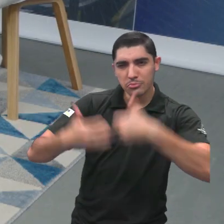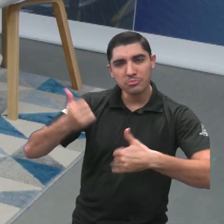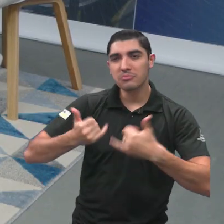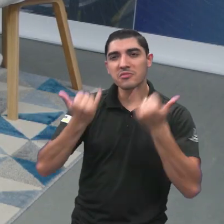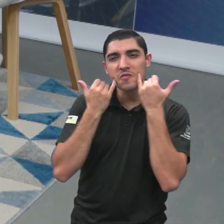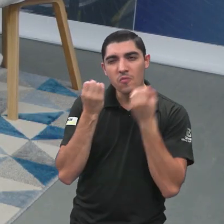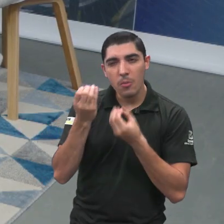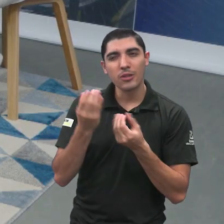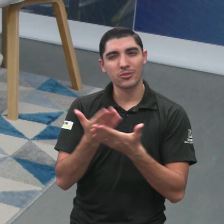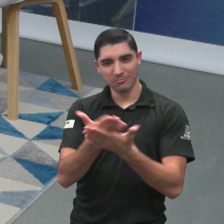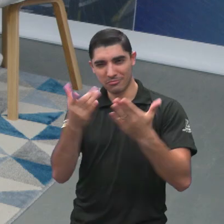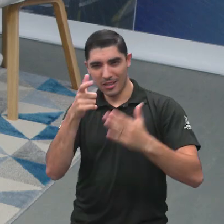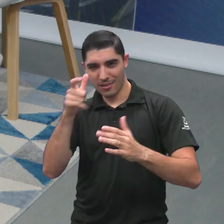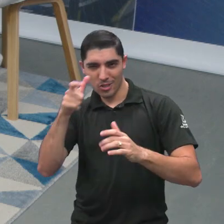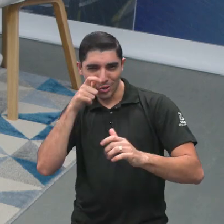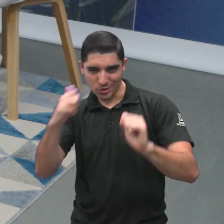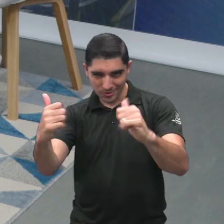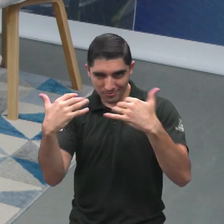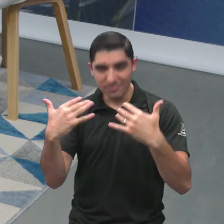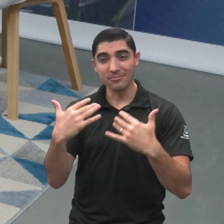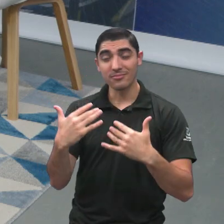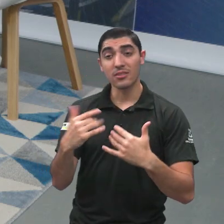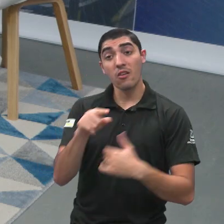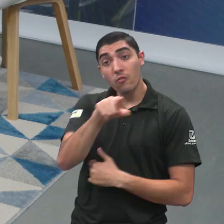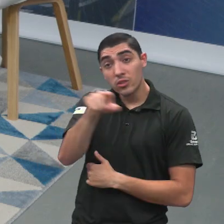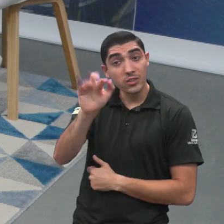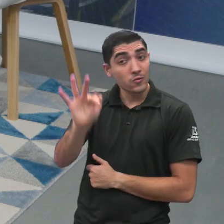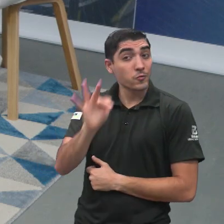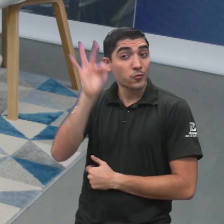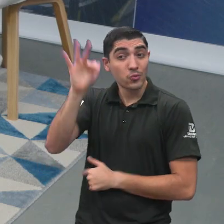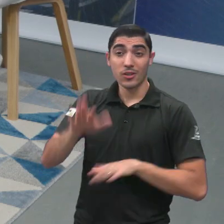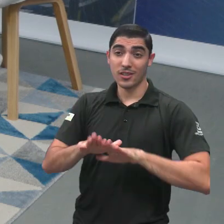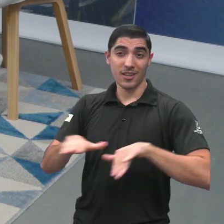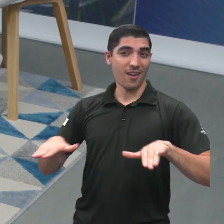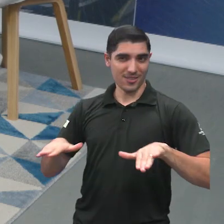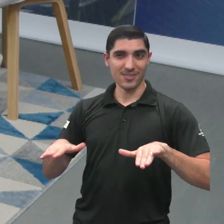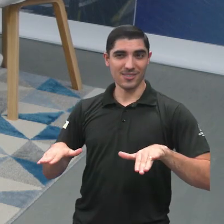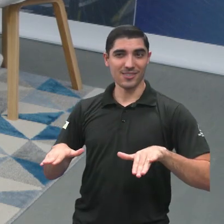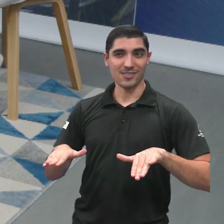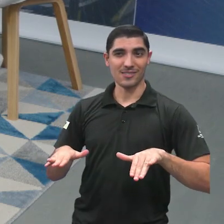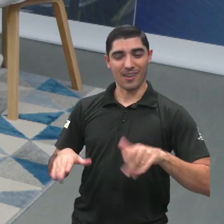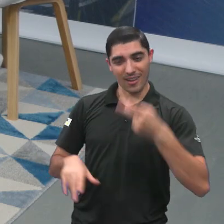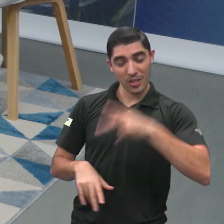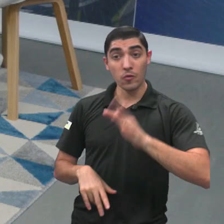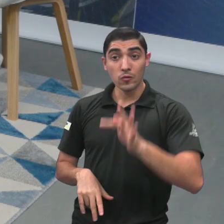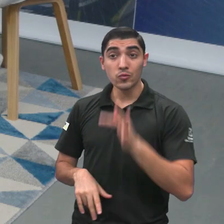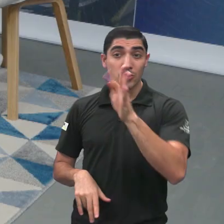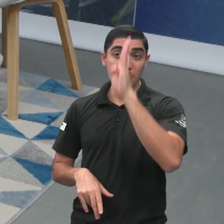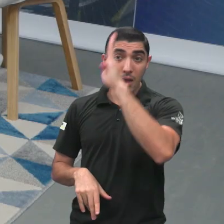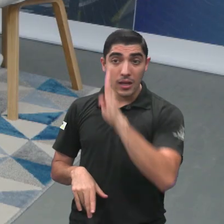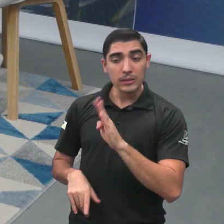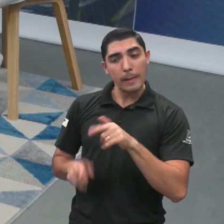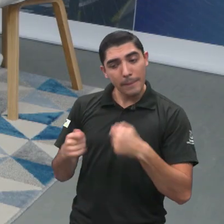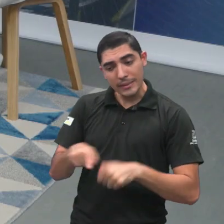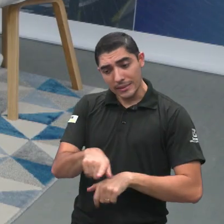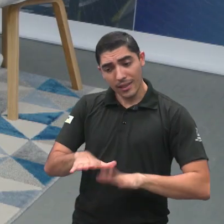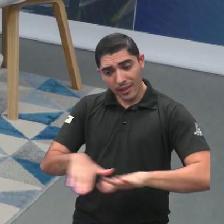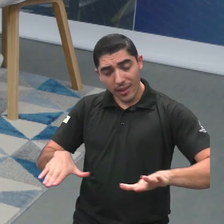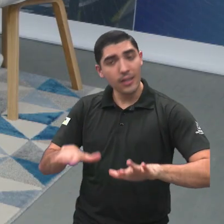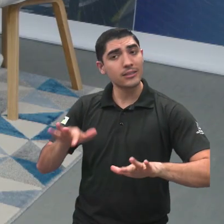em casa, vai ser as crianças do futuro. As crianças do futuro do nosso Brasil, que precisam crescer